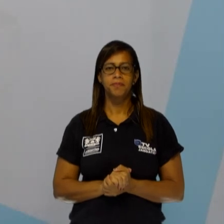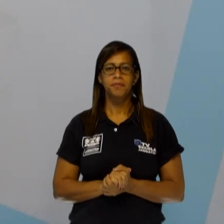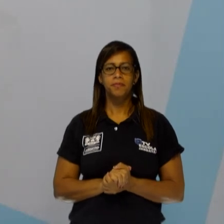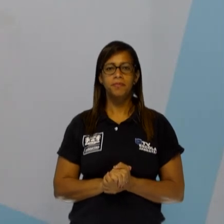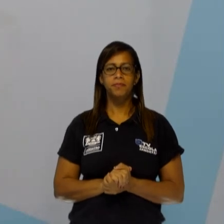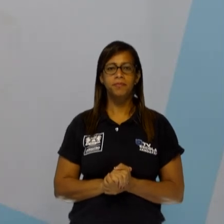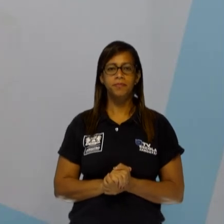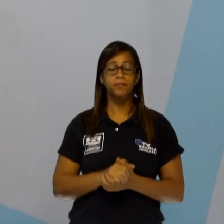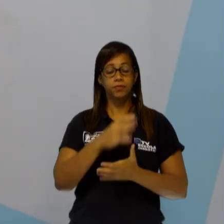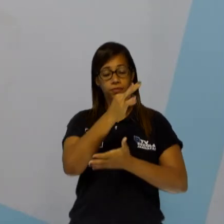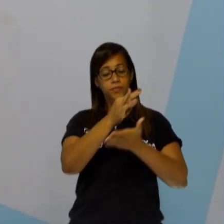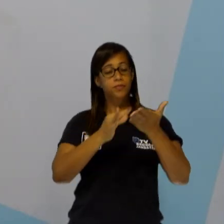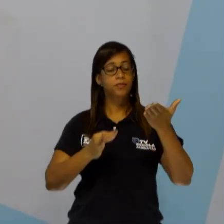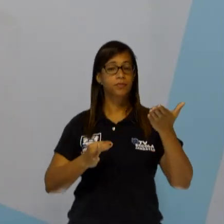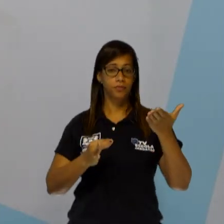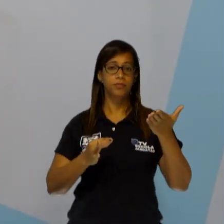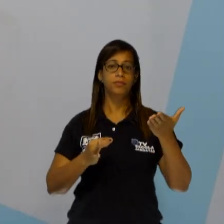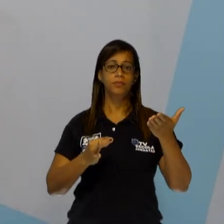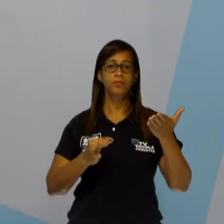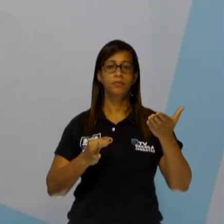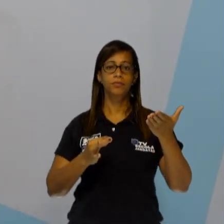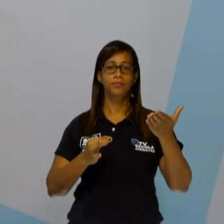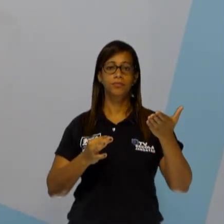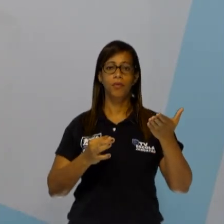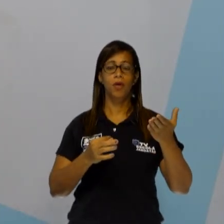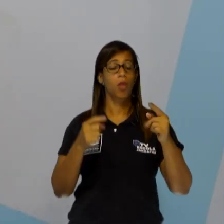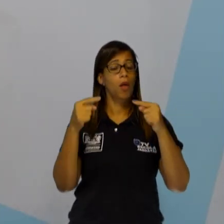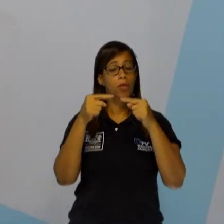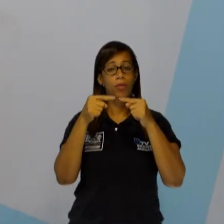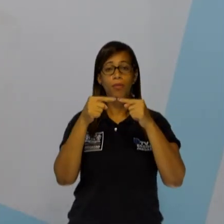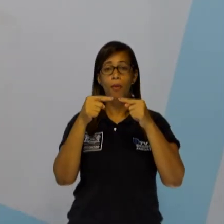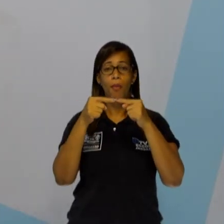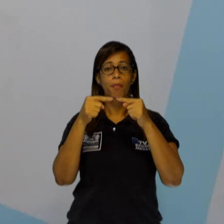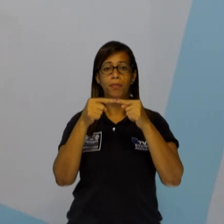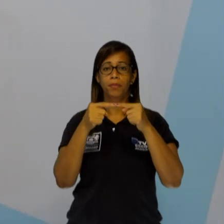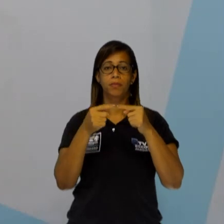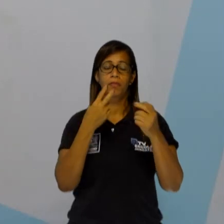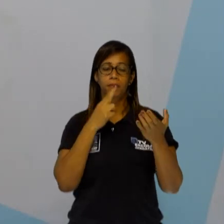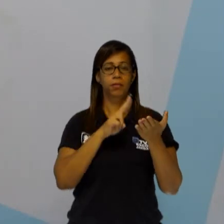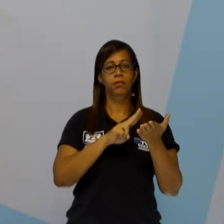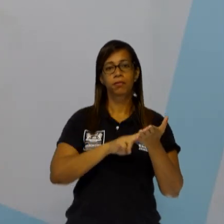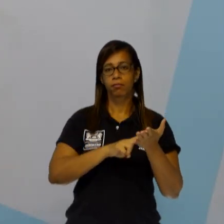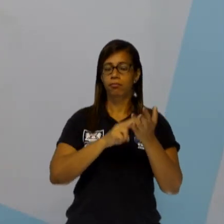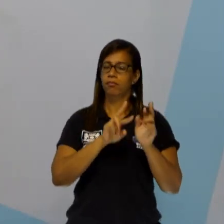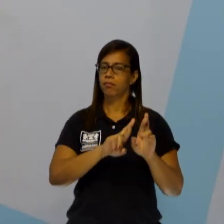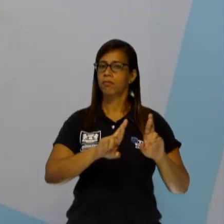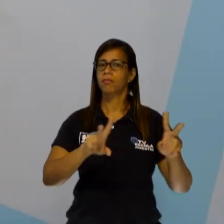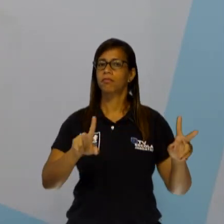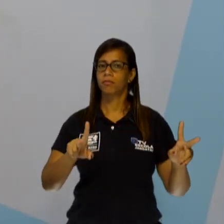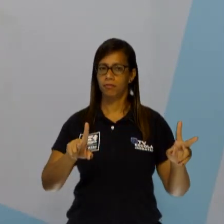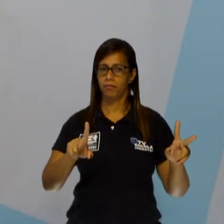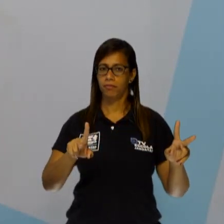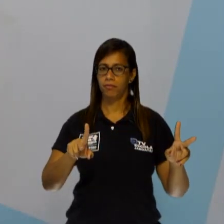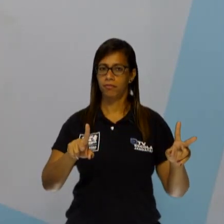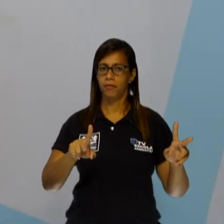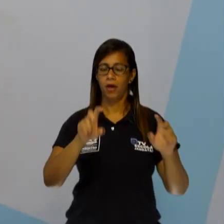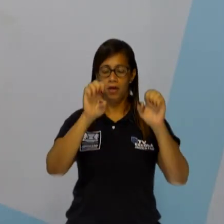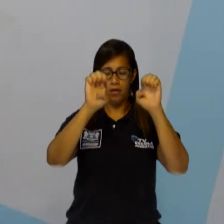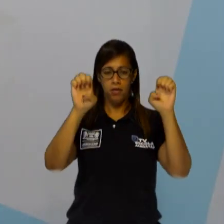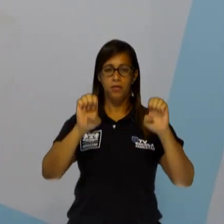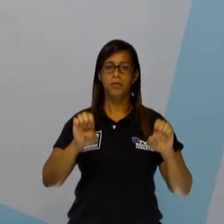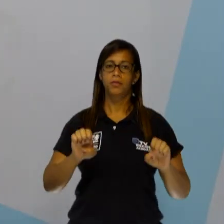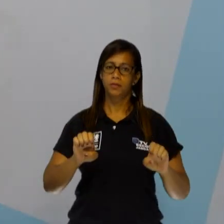qual esse texto foi estruturada não tem nada a ver com carta. A gente sabe que a carta tem uma outra estrutura diferenciada do que nos foi apresentado